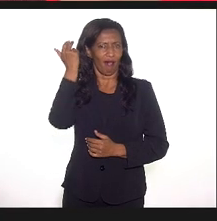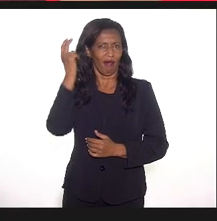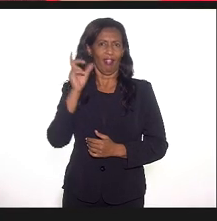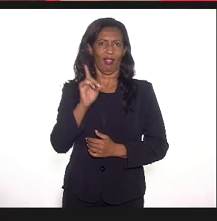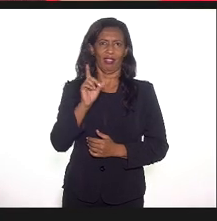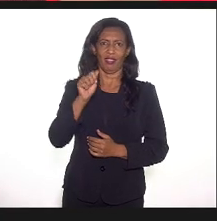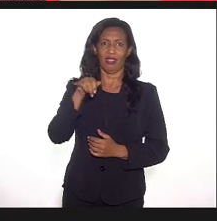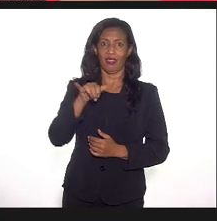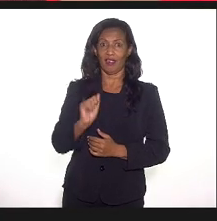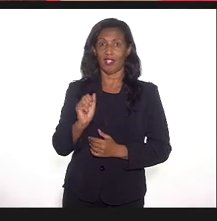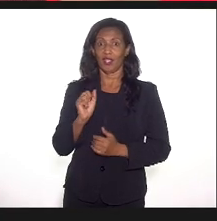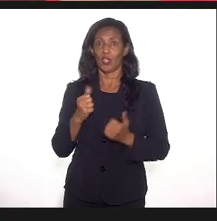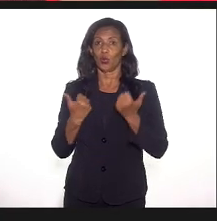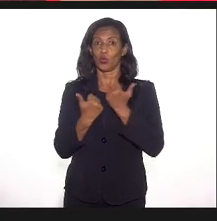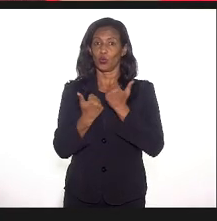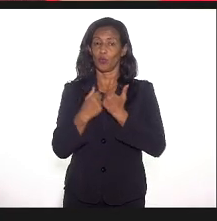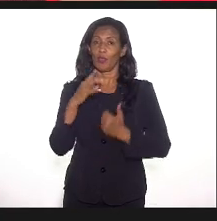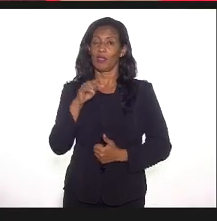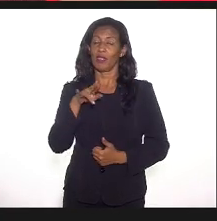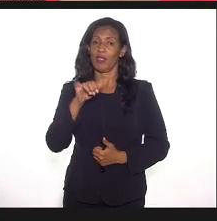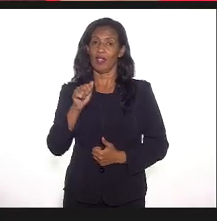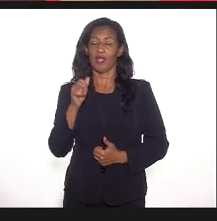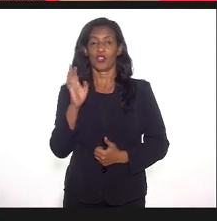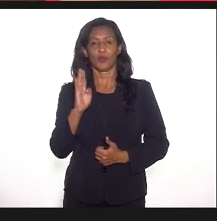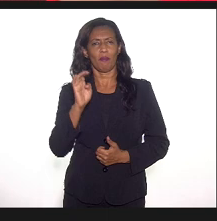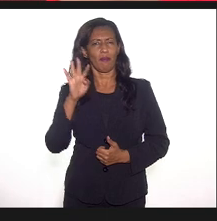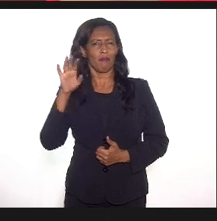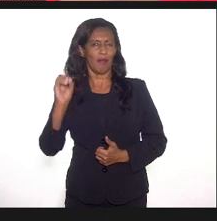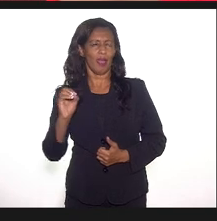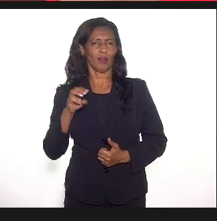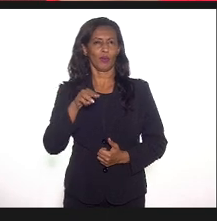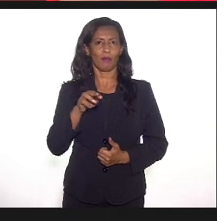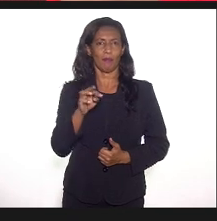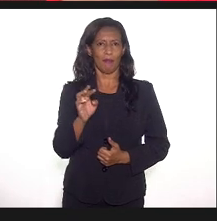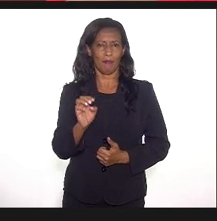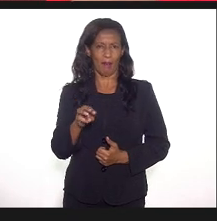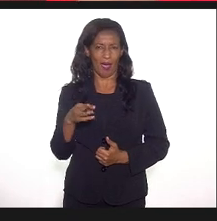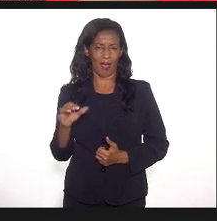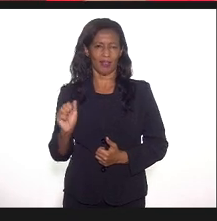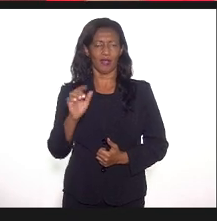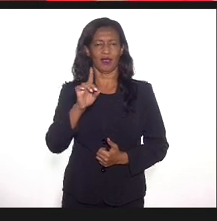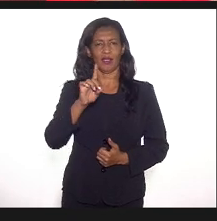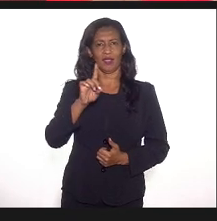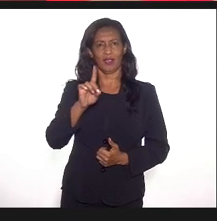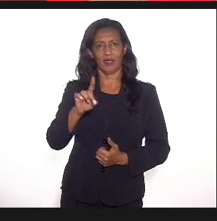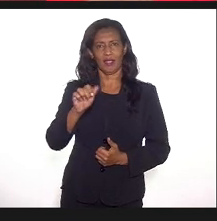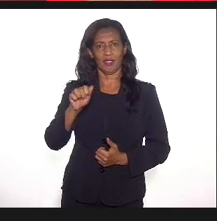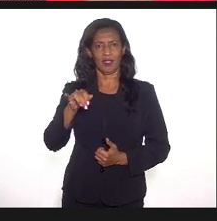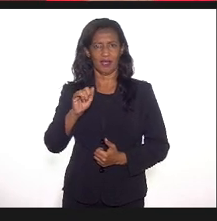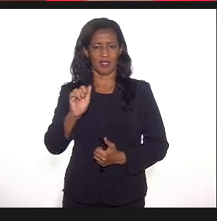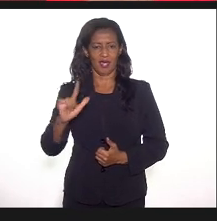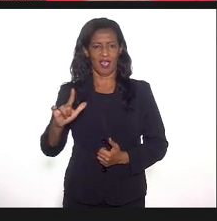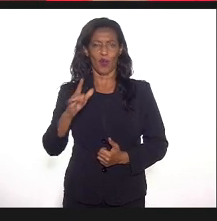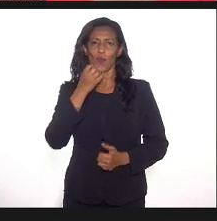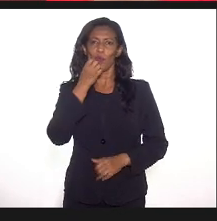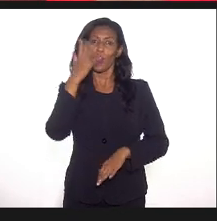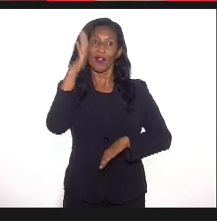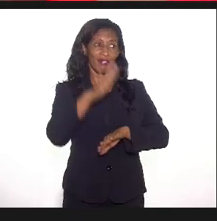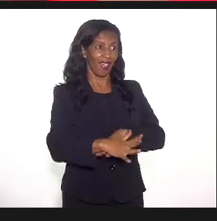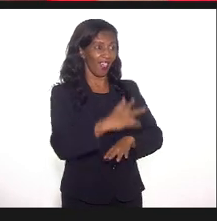Dani, Subtenente, Bebetão, Marta Rocha, Daniel Librelon. Boa tarde,